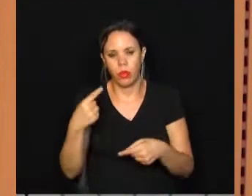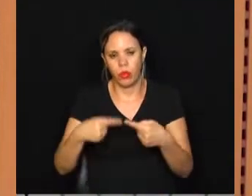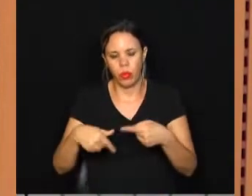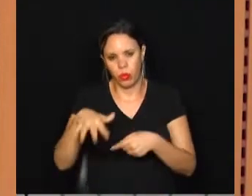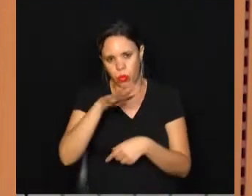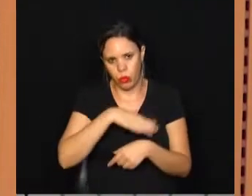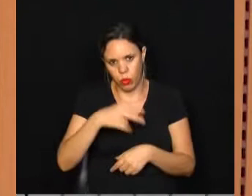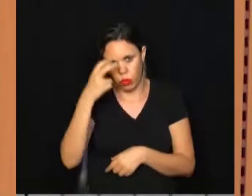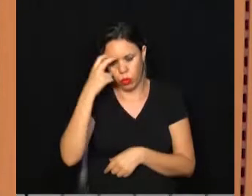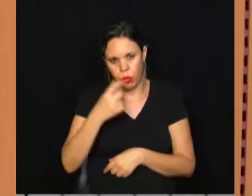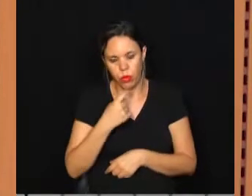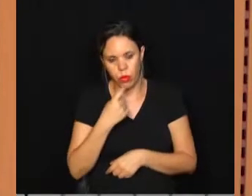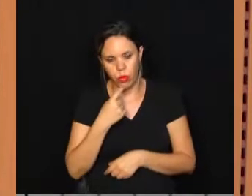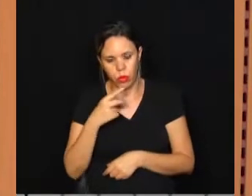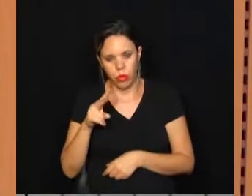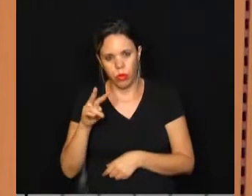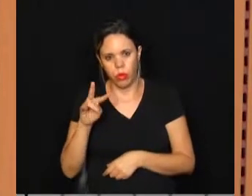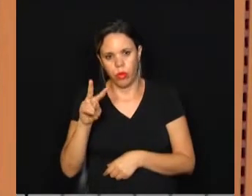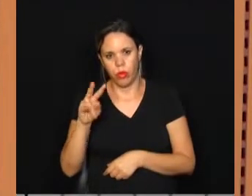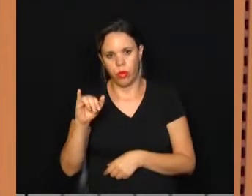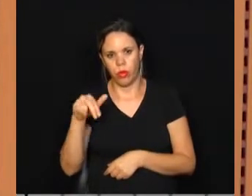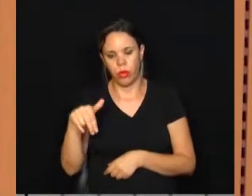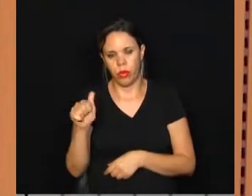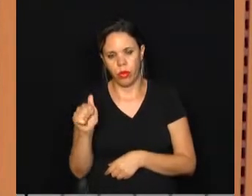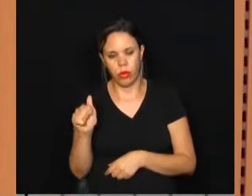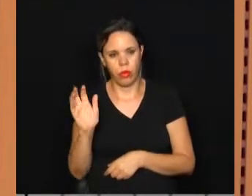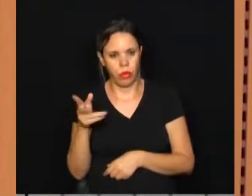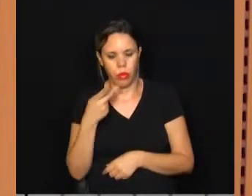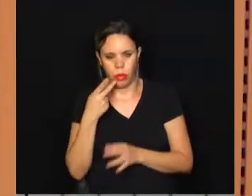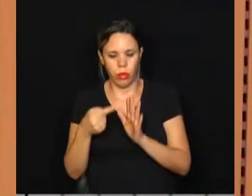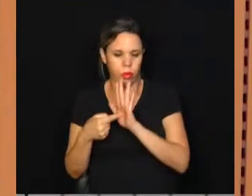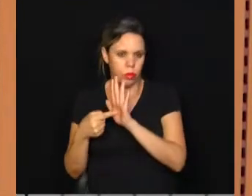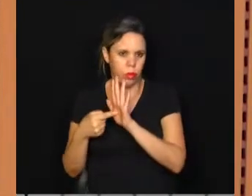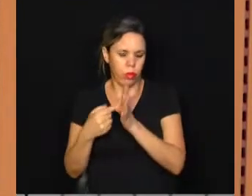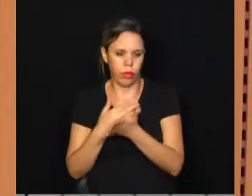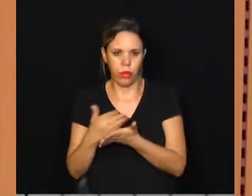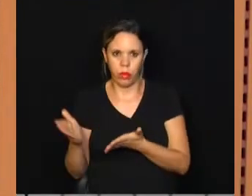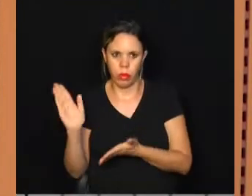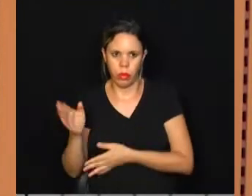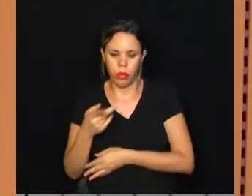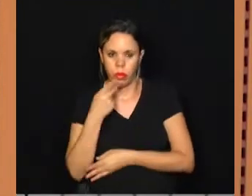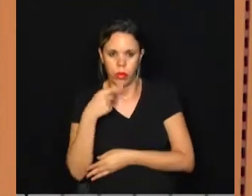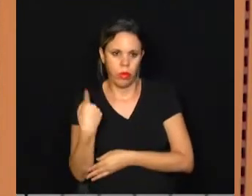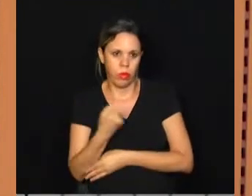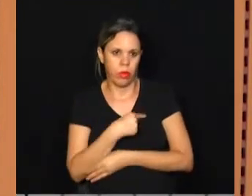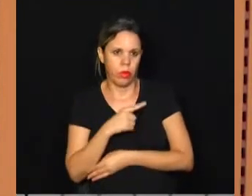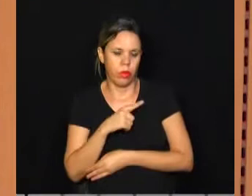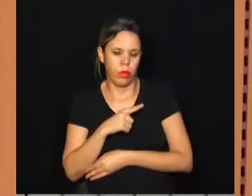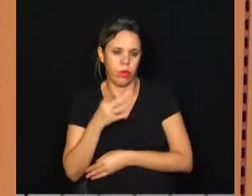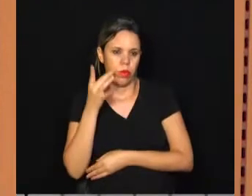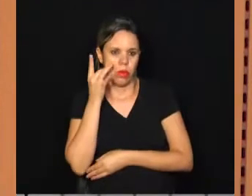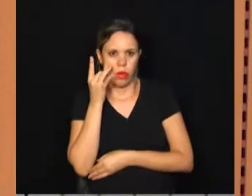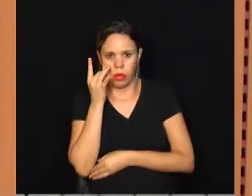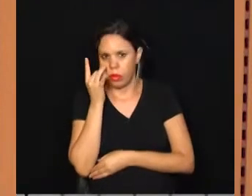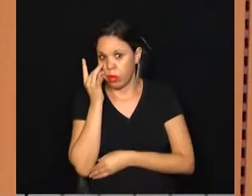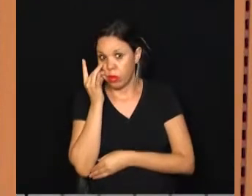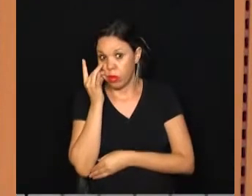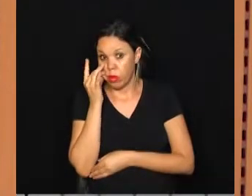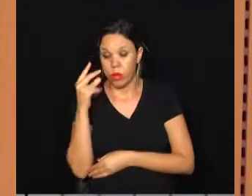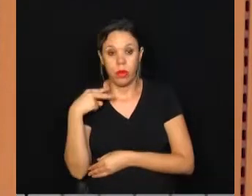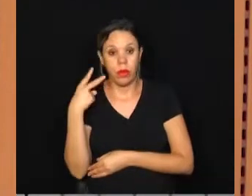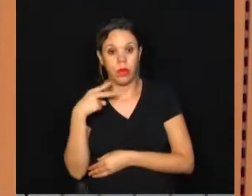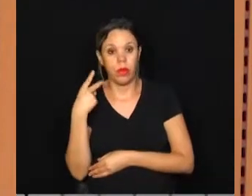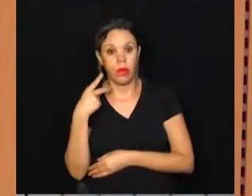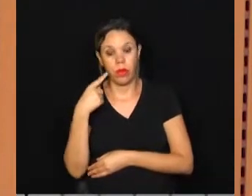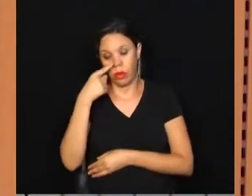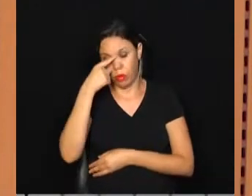cultural em Campinas, com a Tish Viana, já foi apresentada no início, e nós temos aqui presentes também a